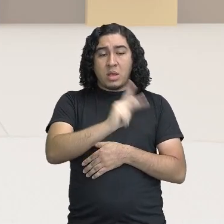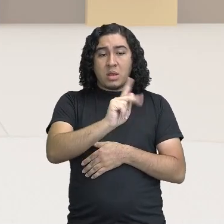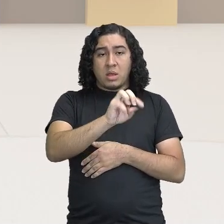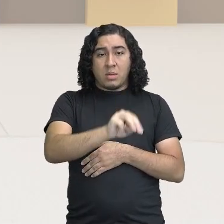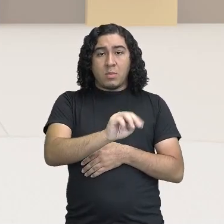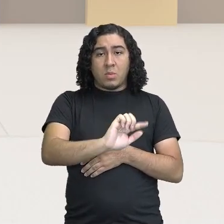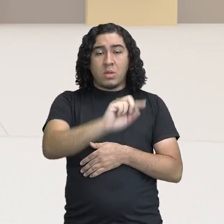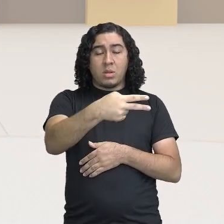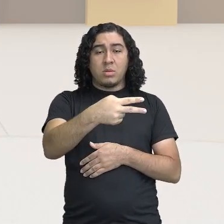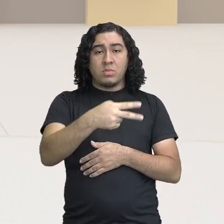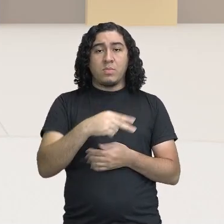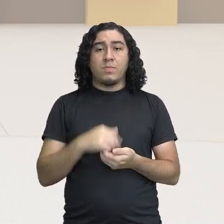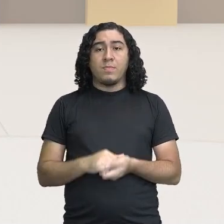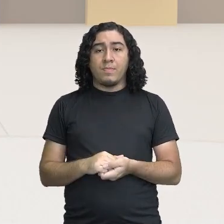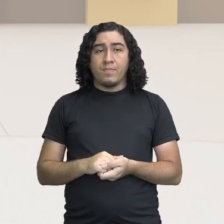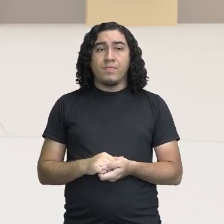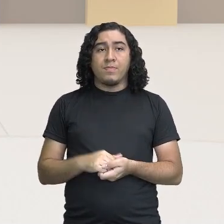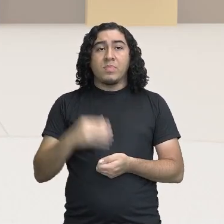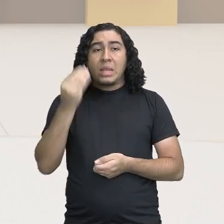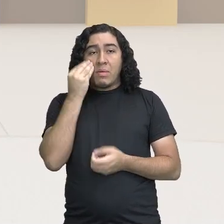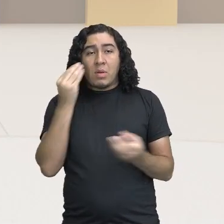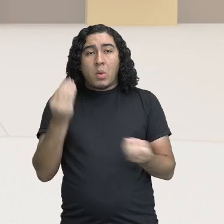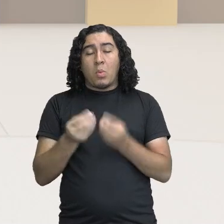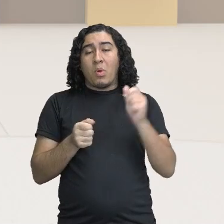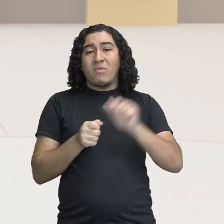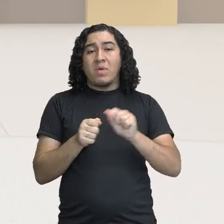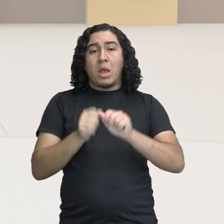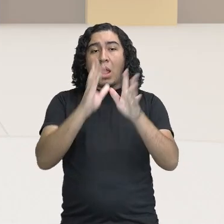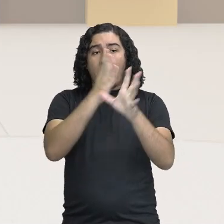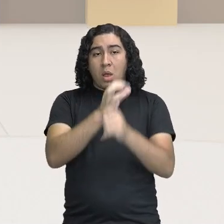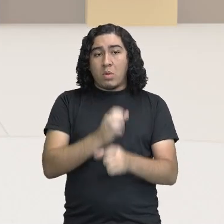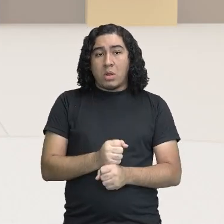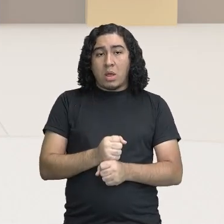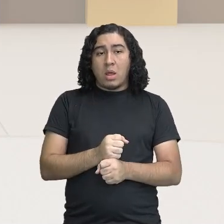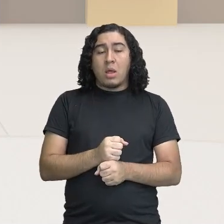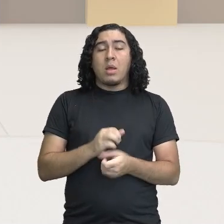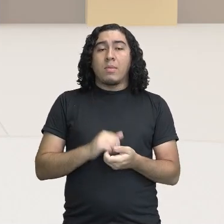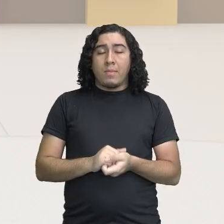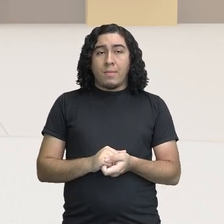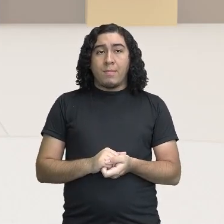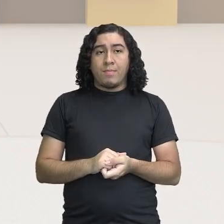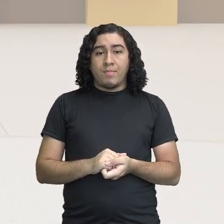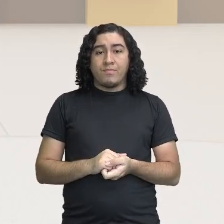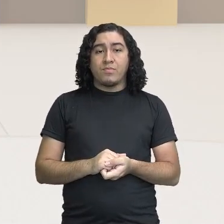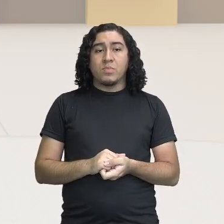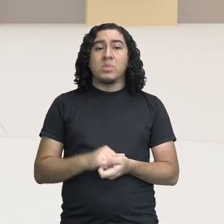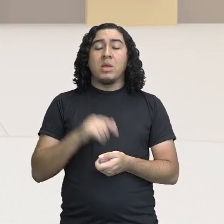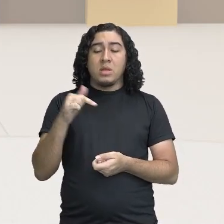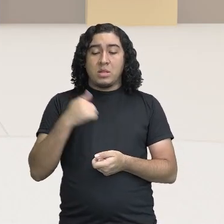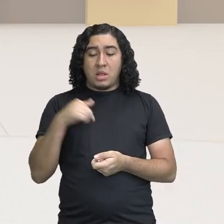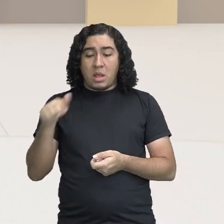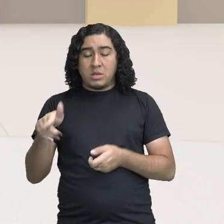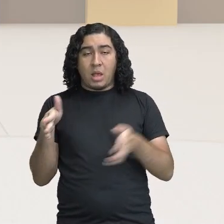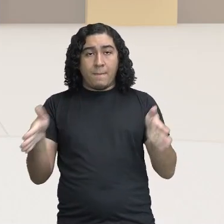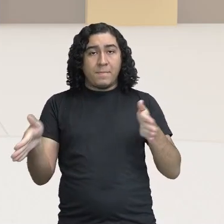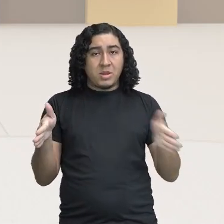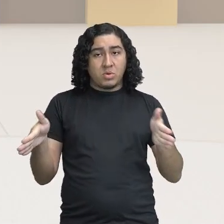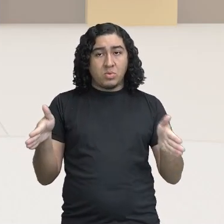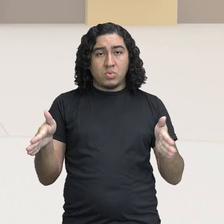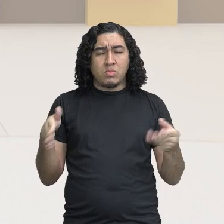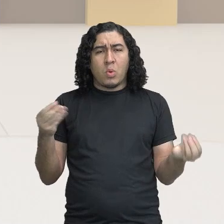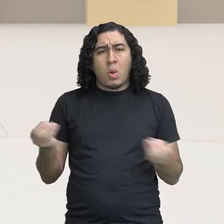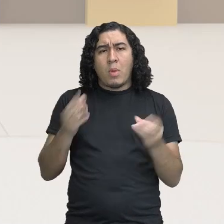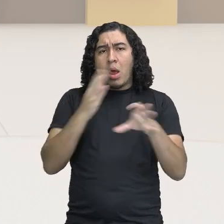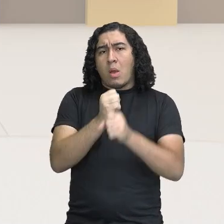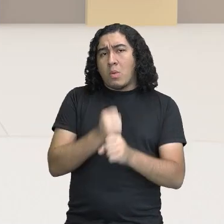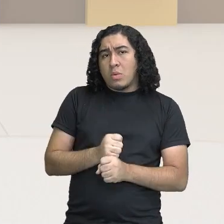quadrados. Então vejam aqui como que a gente vai fazer para calcular a média entre os anos de 2008 e